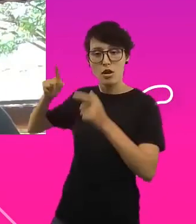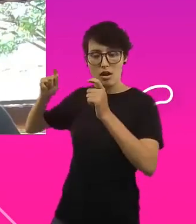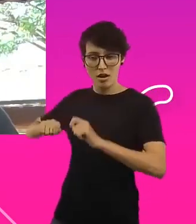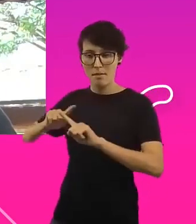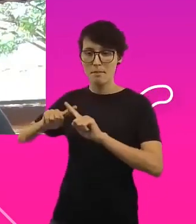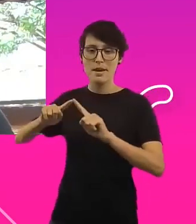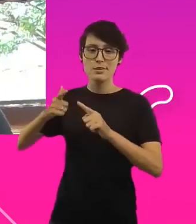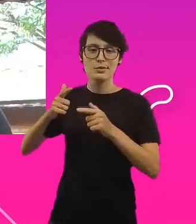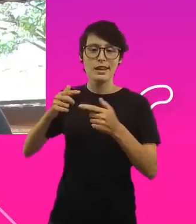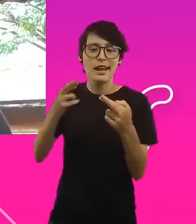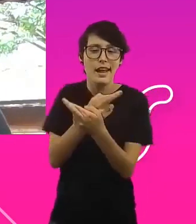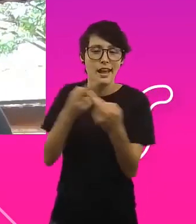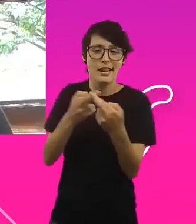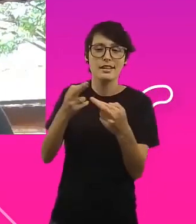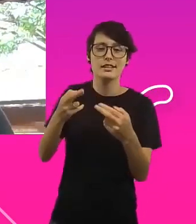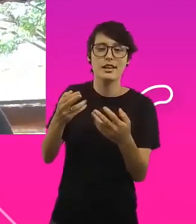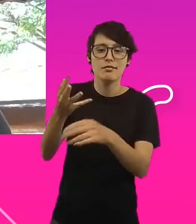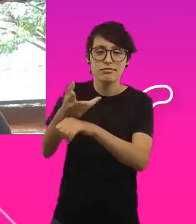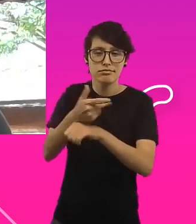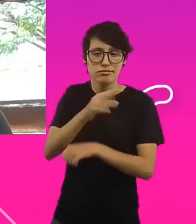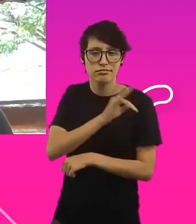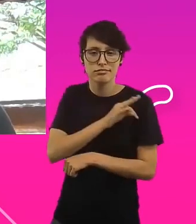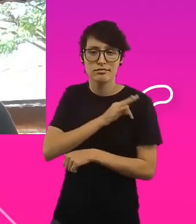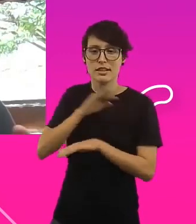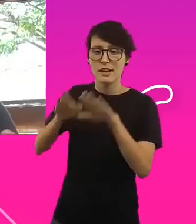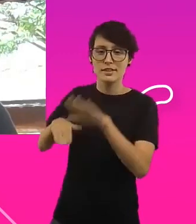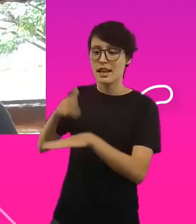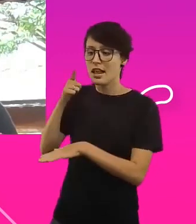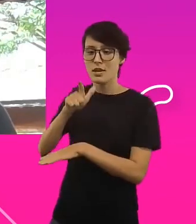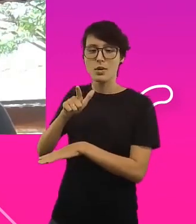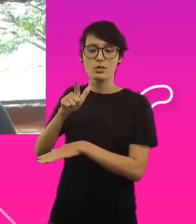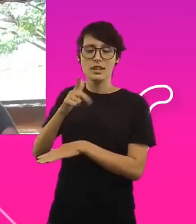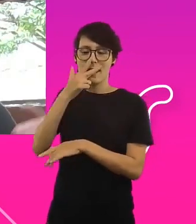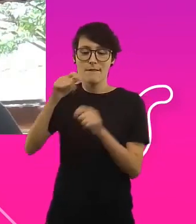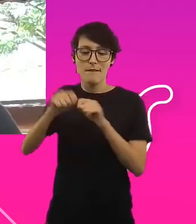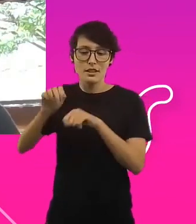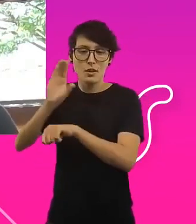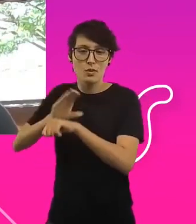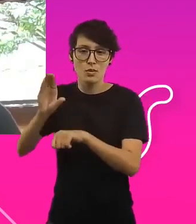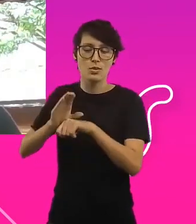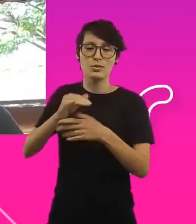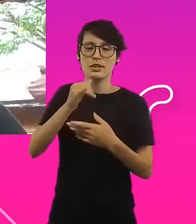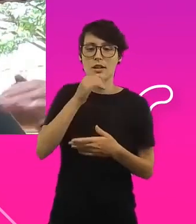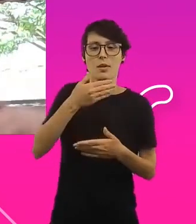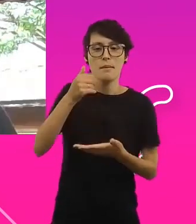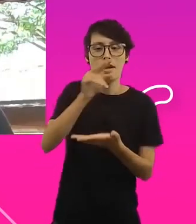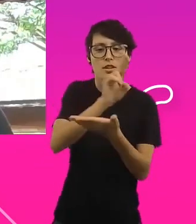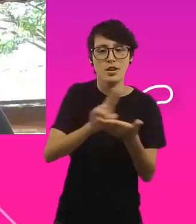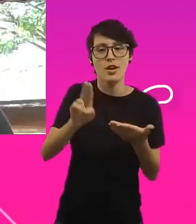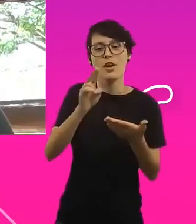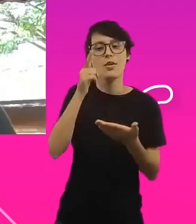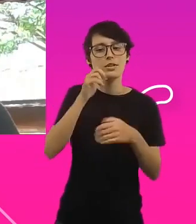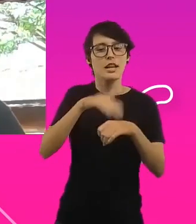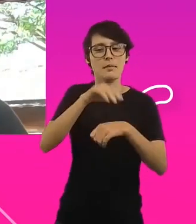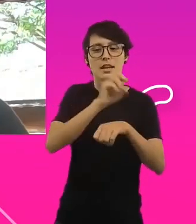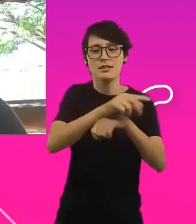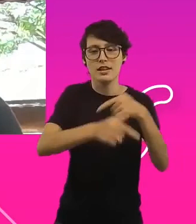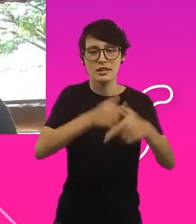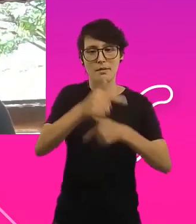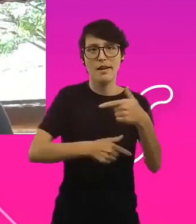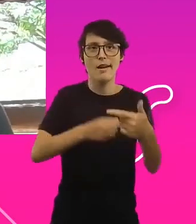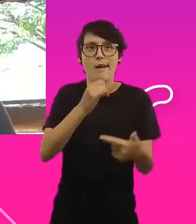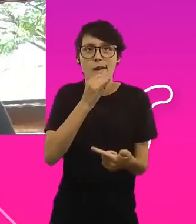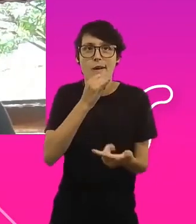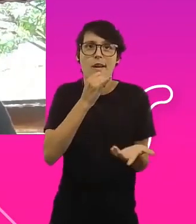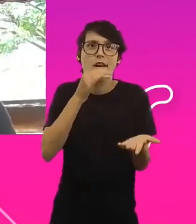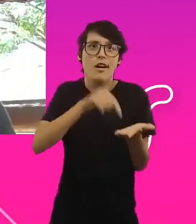técnica, mas sim só com o fato dela não conseguir comprar. Então as melhores universidades empregam melhor, logo elas custam mais caro. E aí a base da